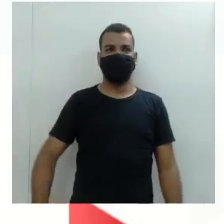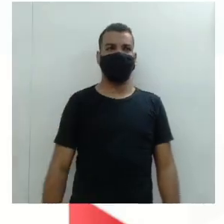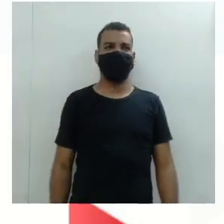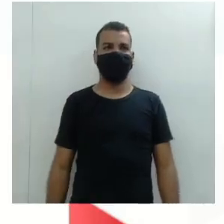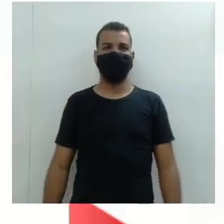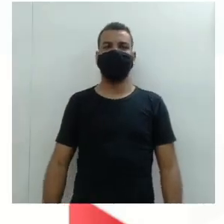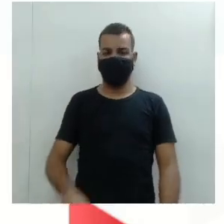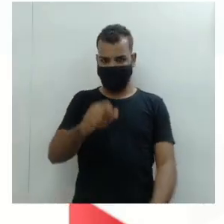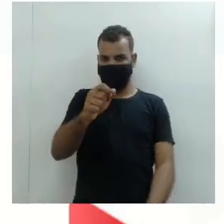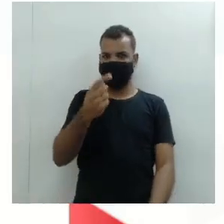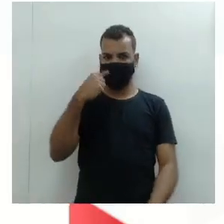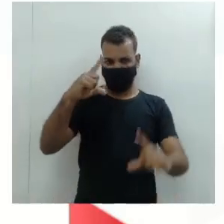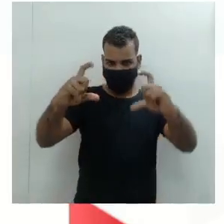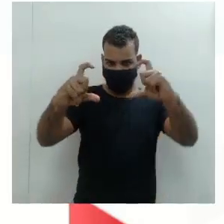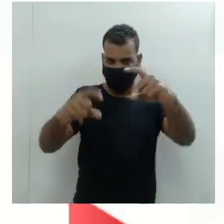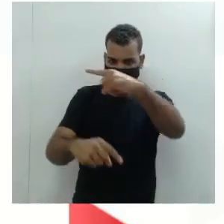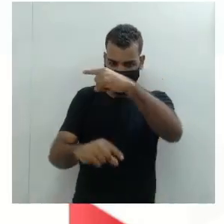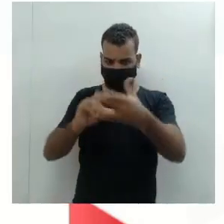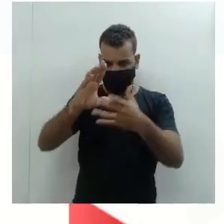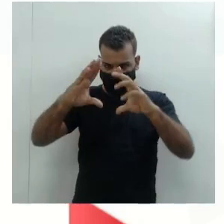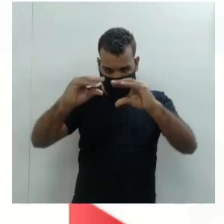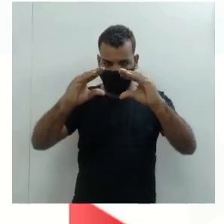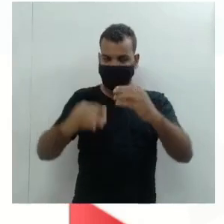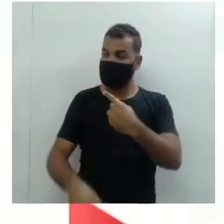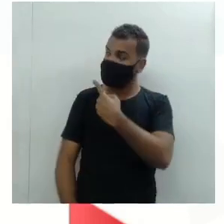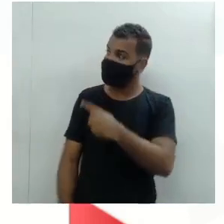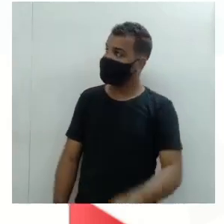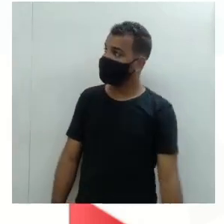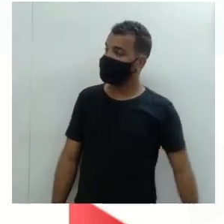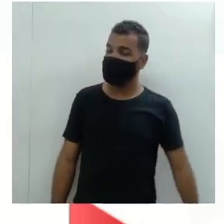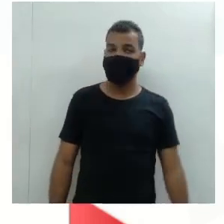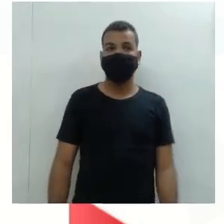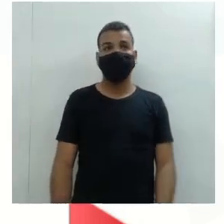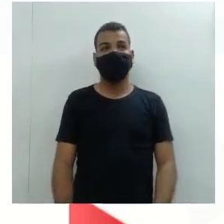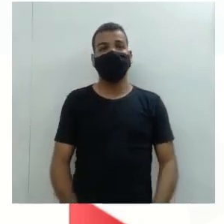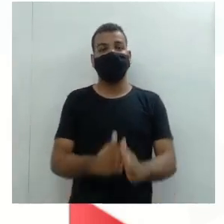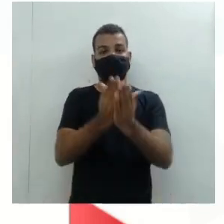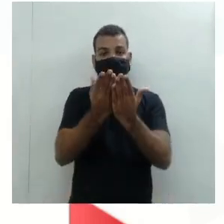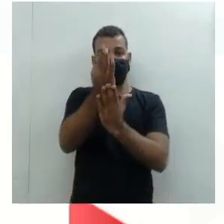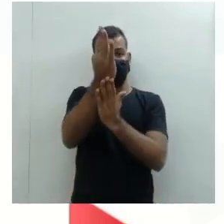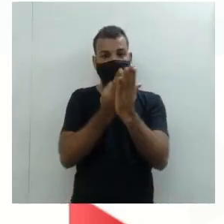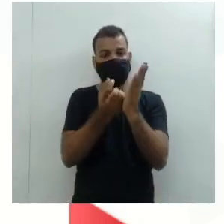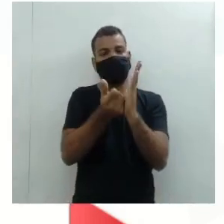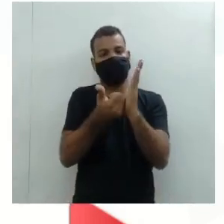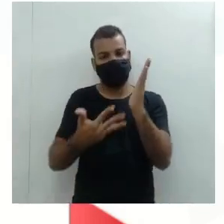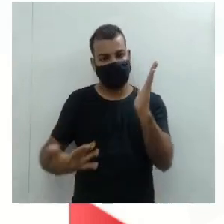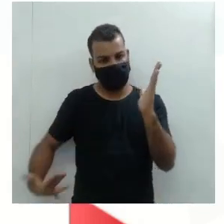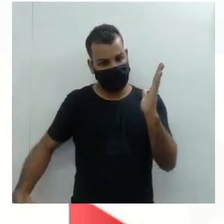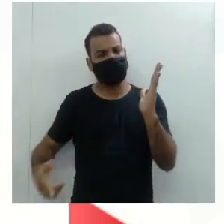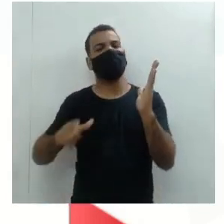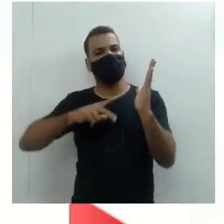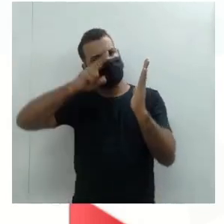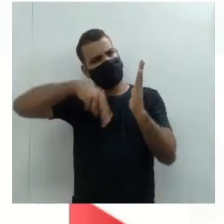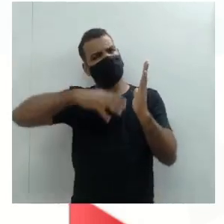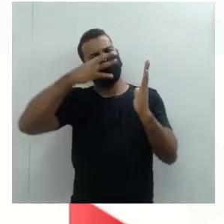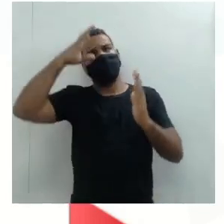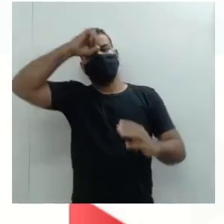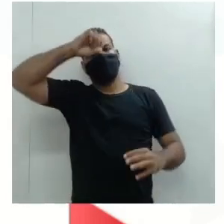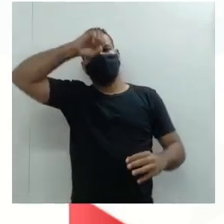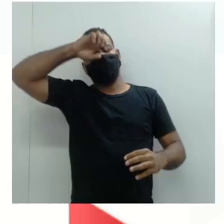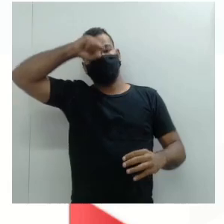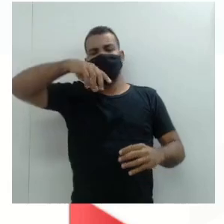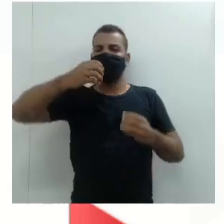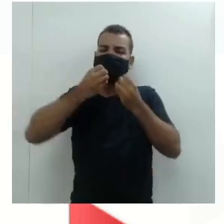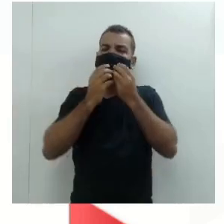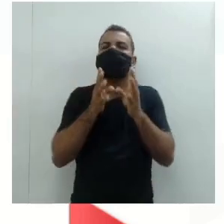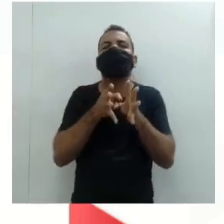ver aí na tela, né? Que reúne uma série de textos escritos por Álvaro Lins. Isso seria interessante para o nosso estudante conhecer